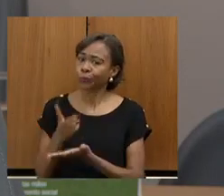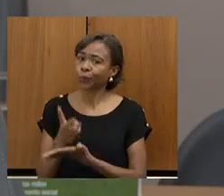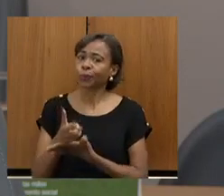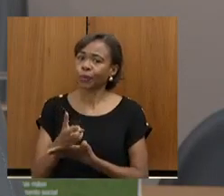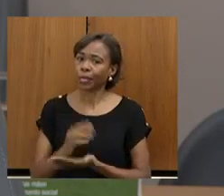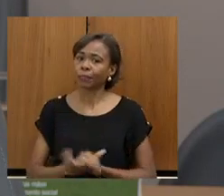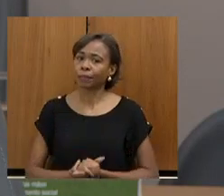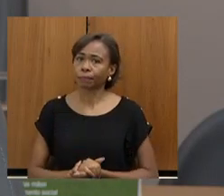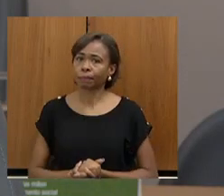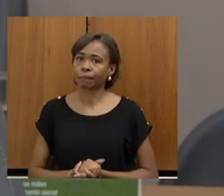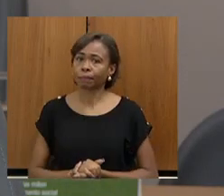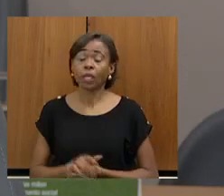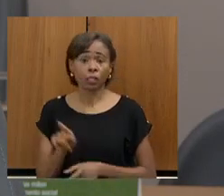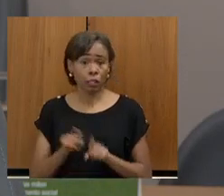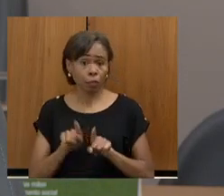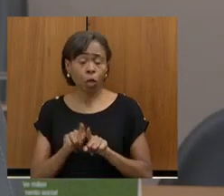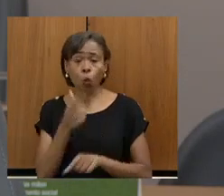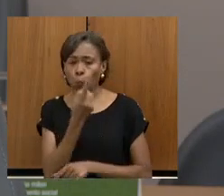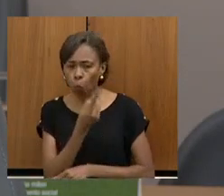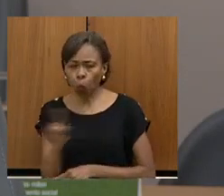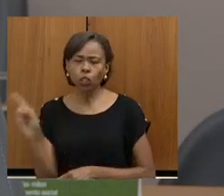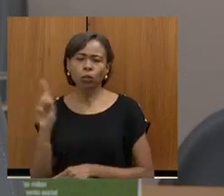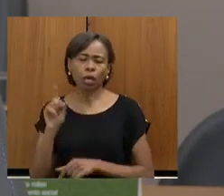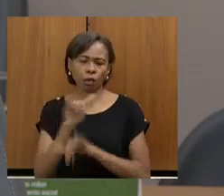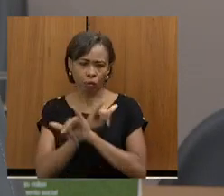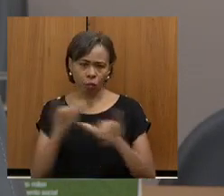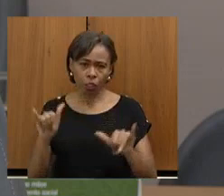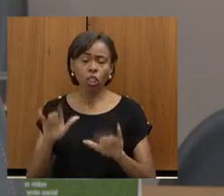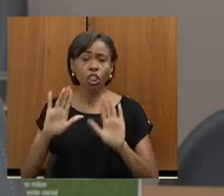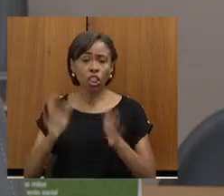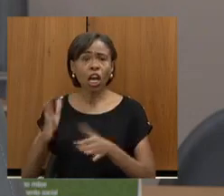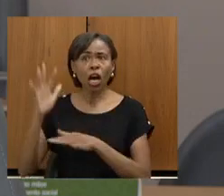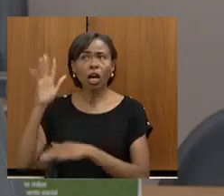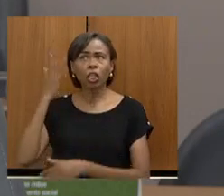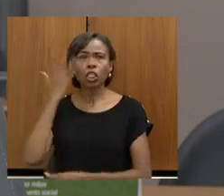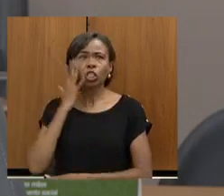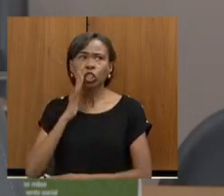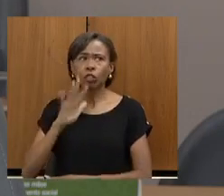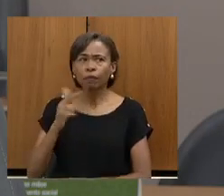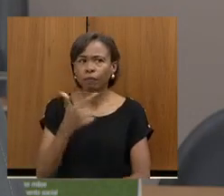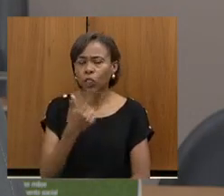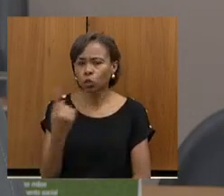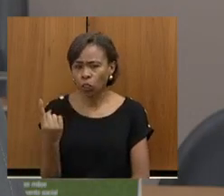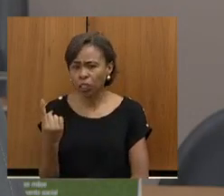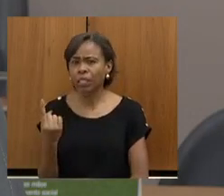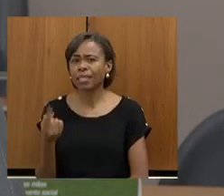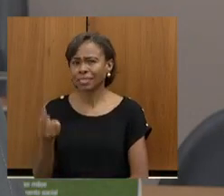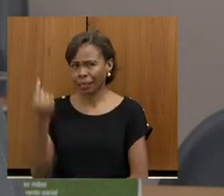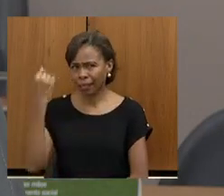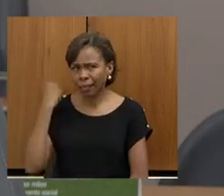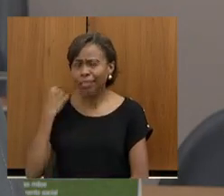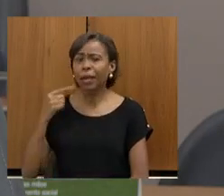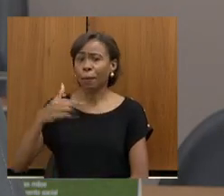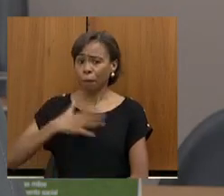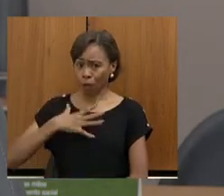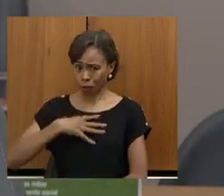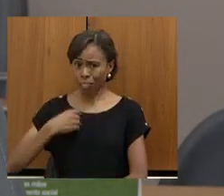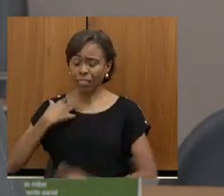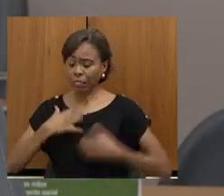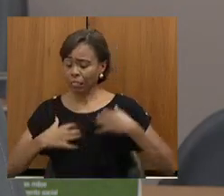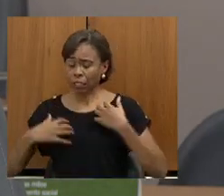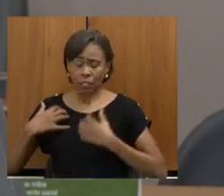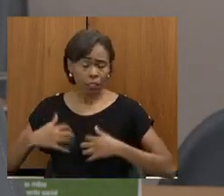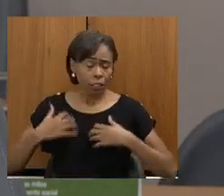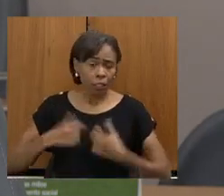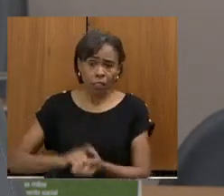Provoco também uma última informação. 21 dias se passaram, desde a agressão, meu filho tem crises recorrentes, a minha família está desolada,